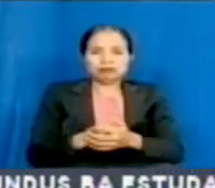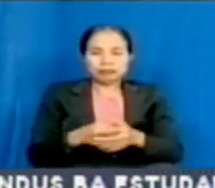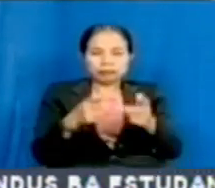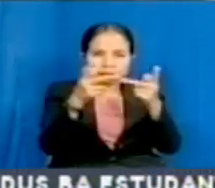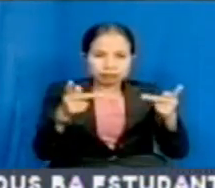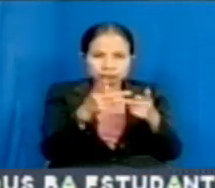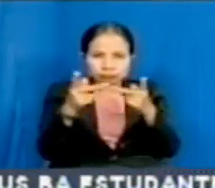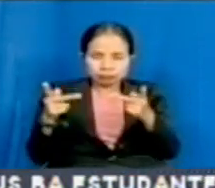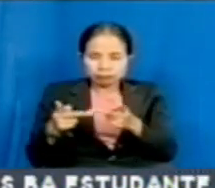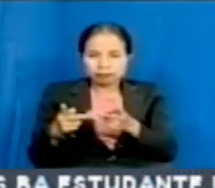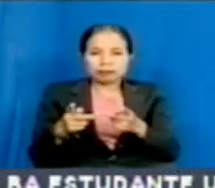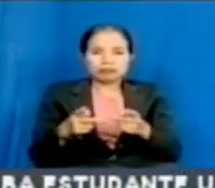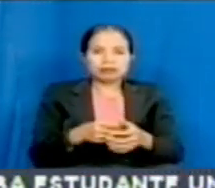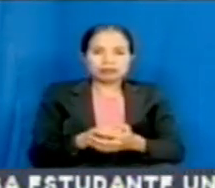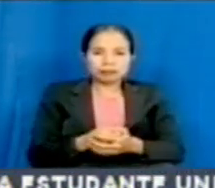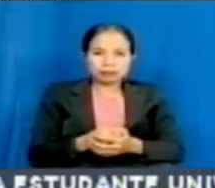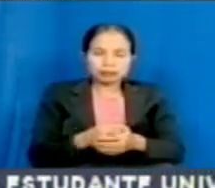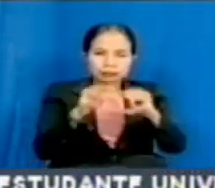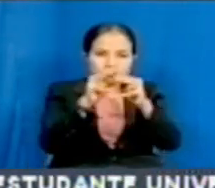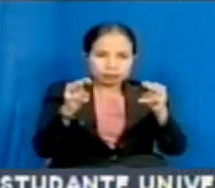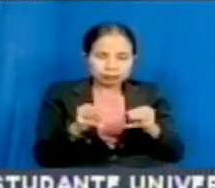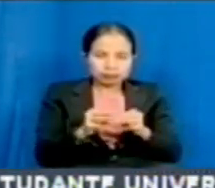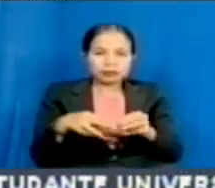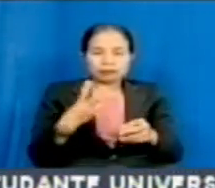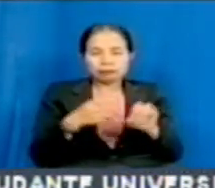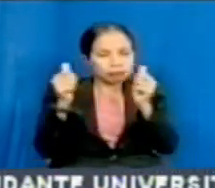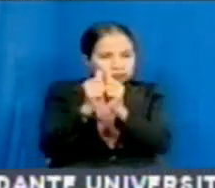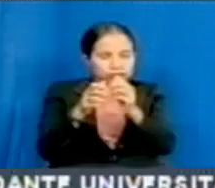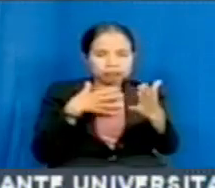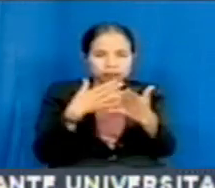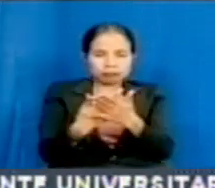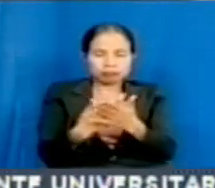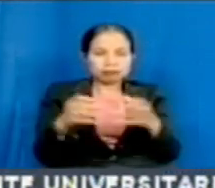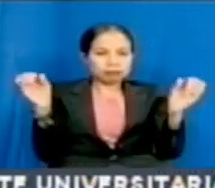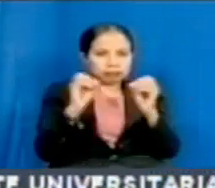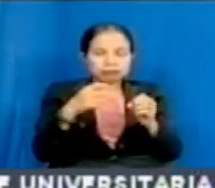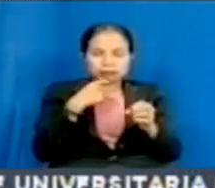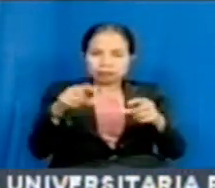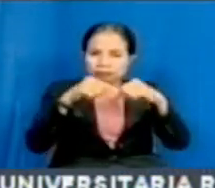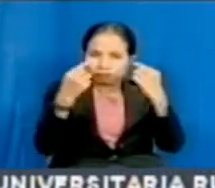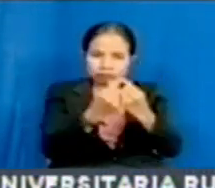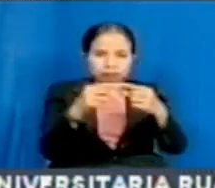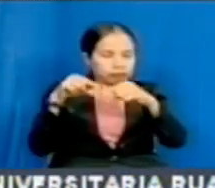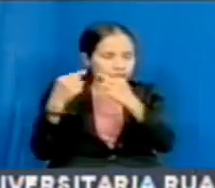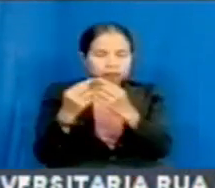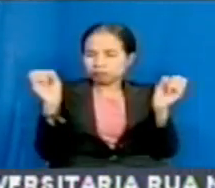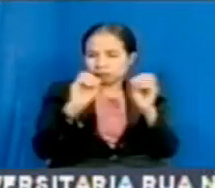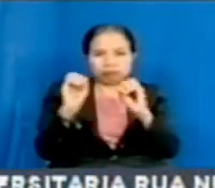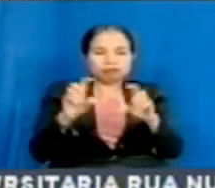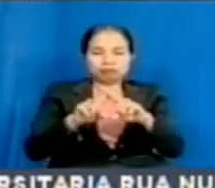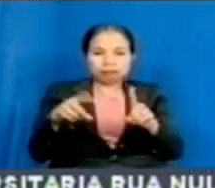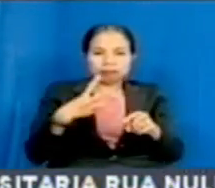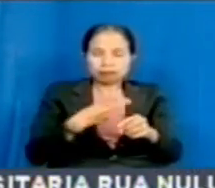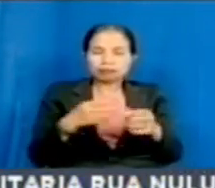bairro, bairro ga atu pois pa abe município ne ami unidade tebes. Ami laia de arte marciais coro e oi ami laia. Mas ami